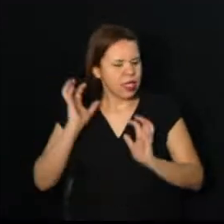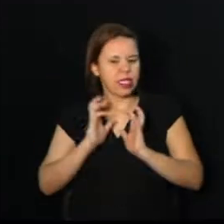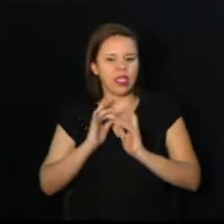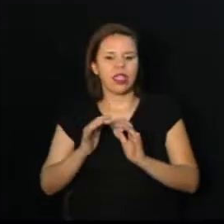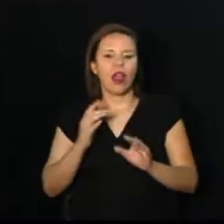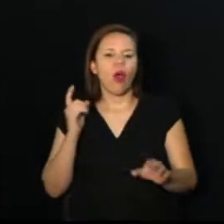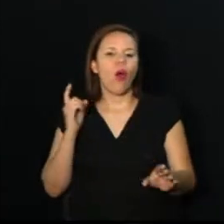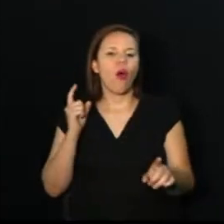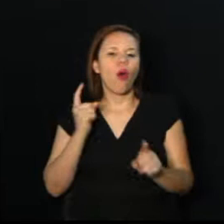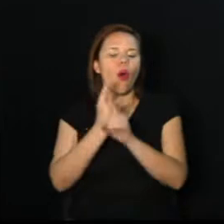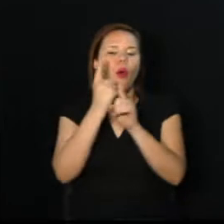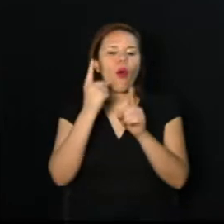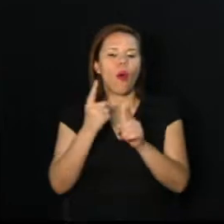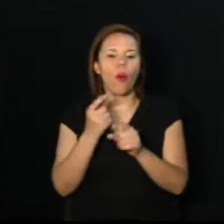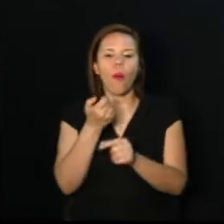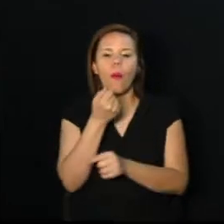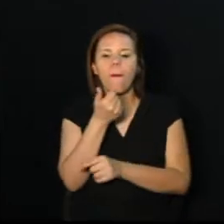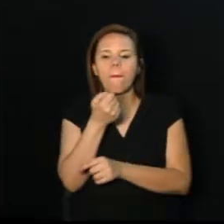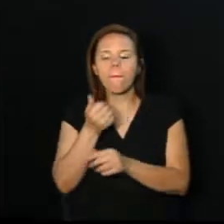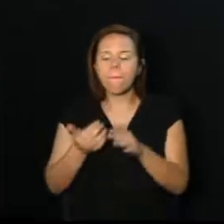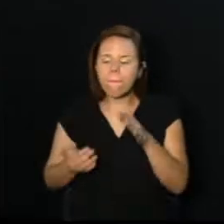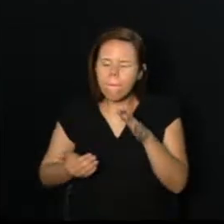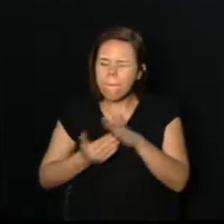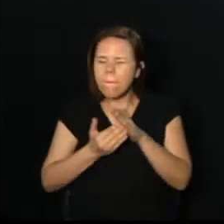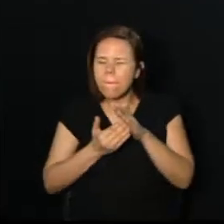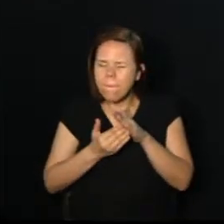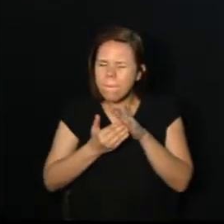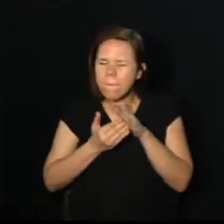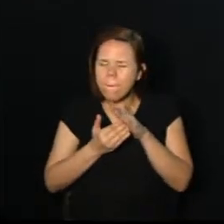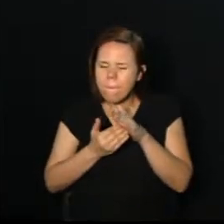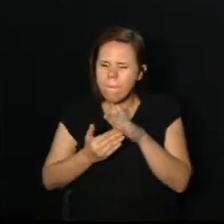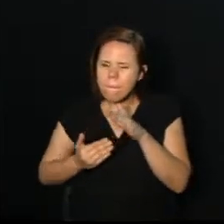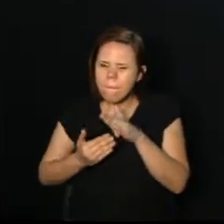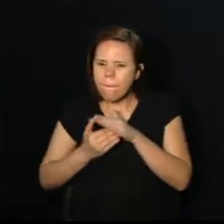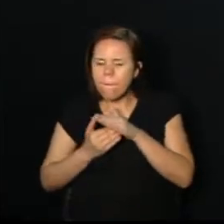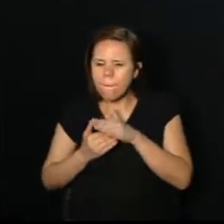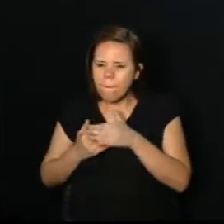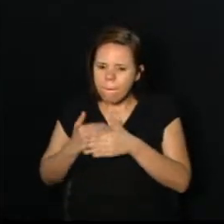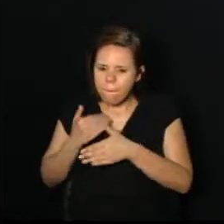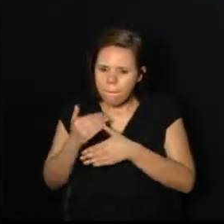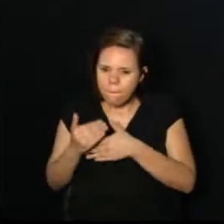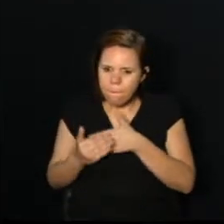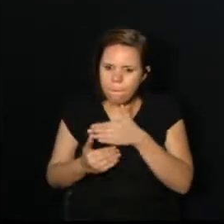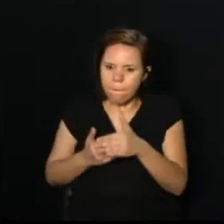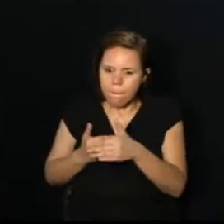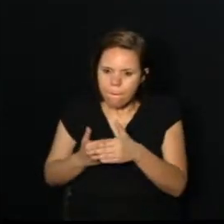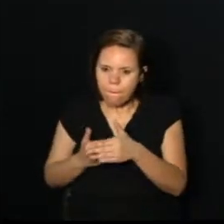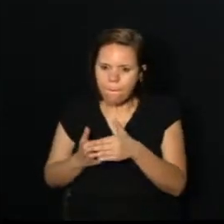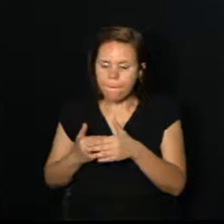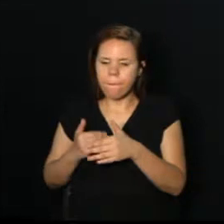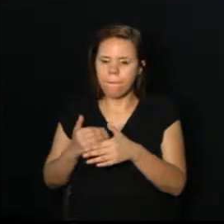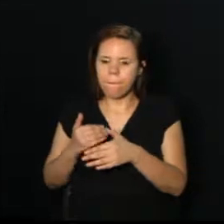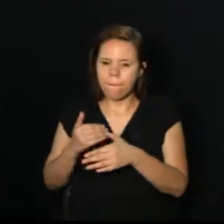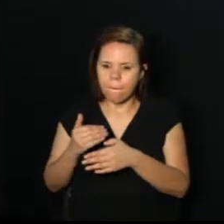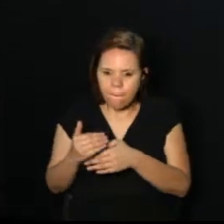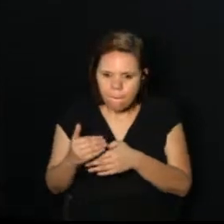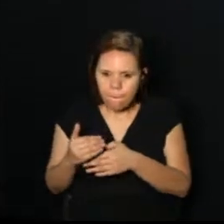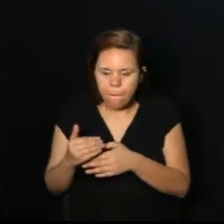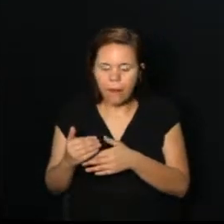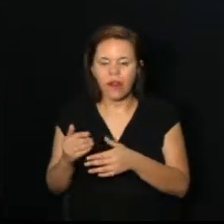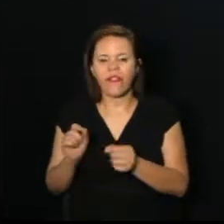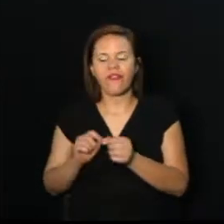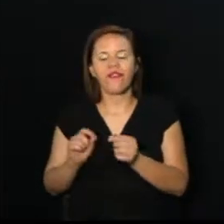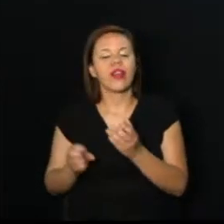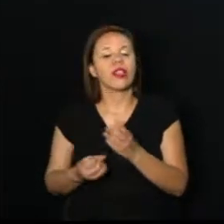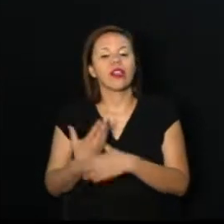encontrou um impedimento neste caminho, e este impedimento fez com que